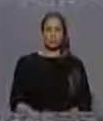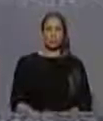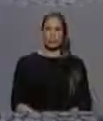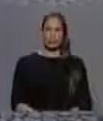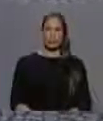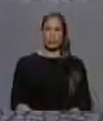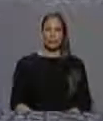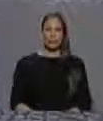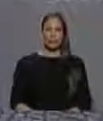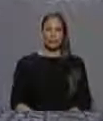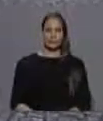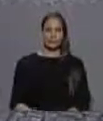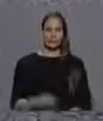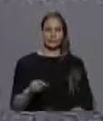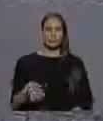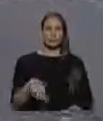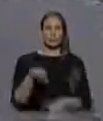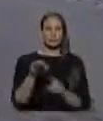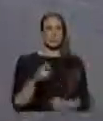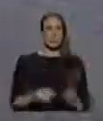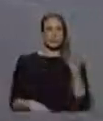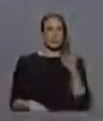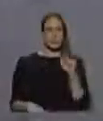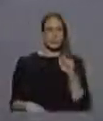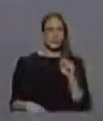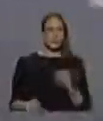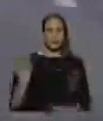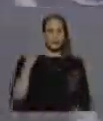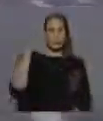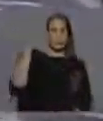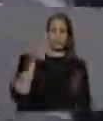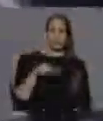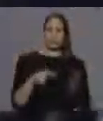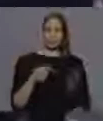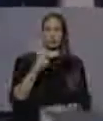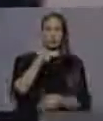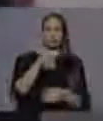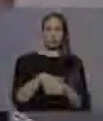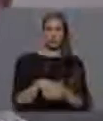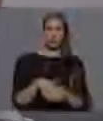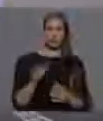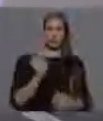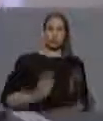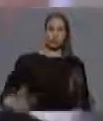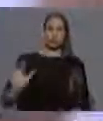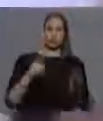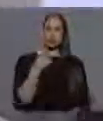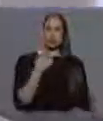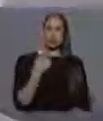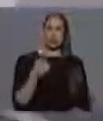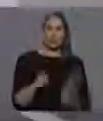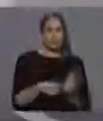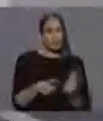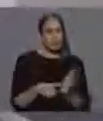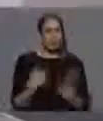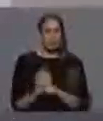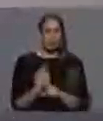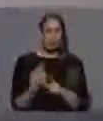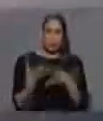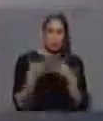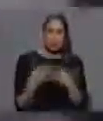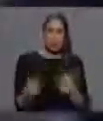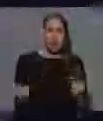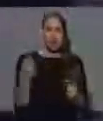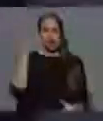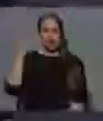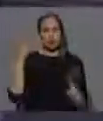A cabeça de lista do PS às eleições legislativas nacionais falou na necessidade de resolver certos constrangimentos de forma a possibilitar uma